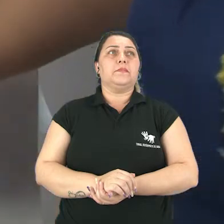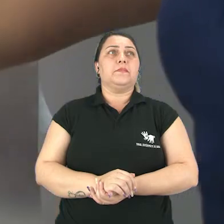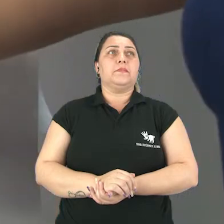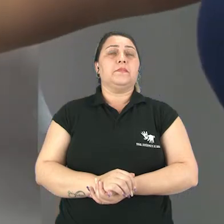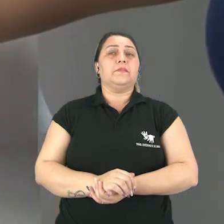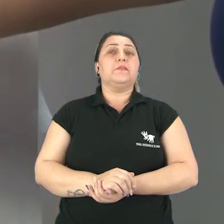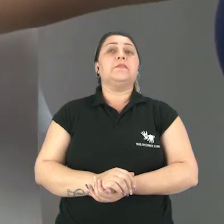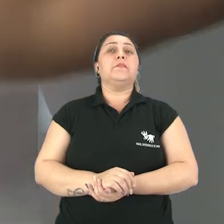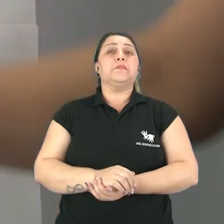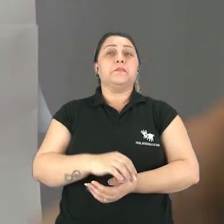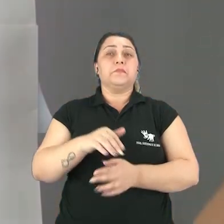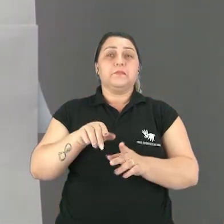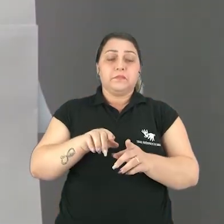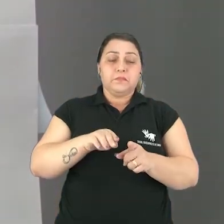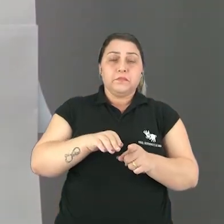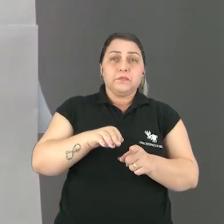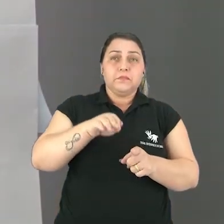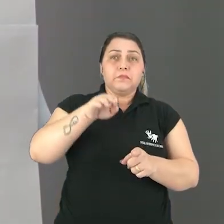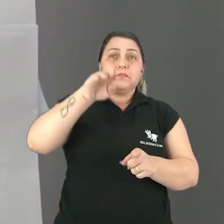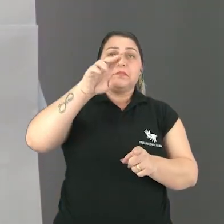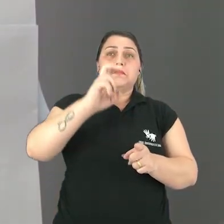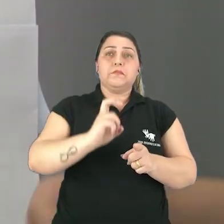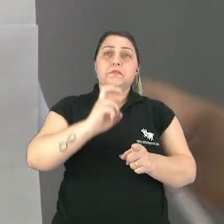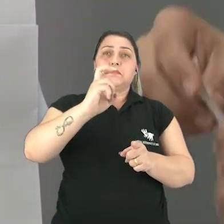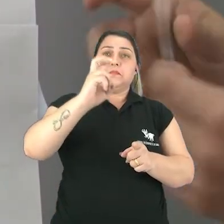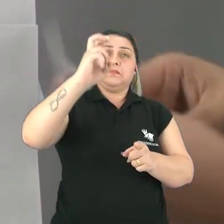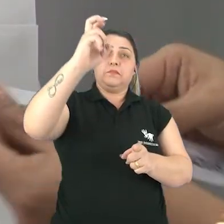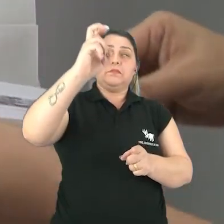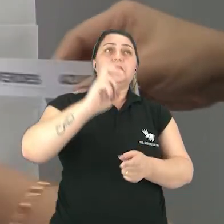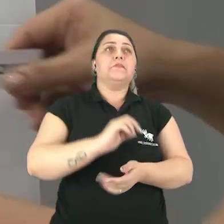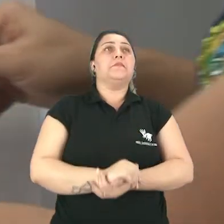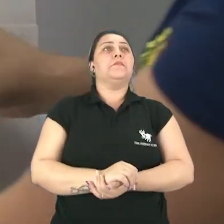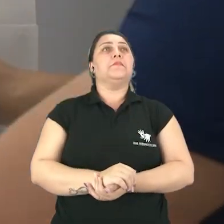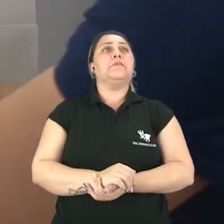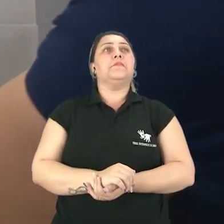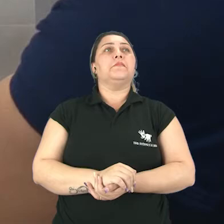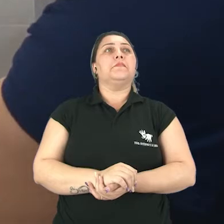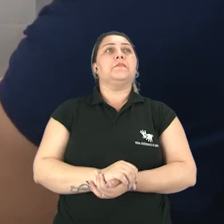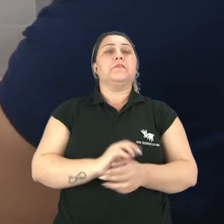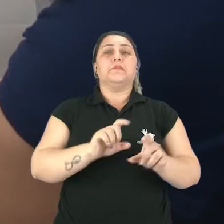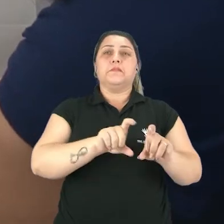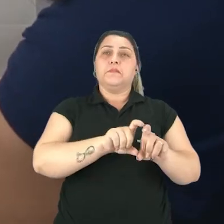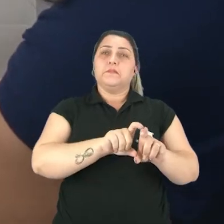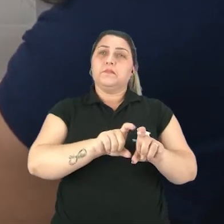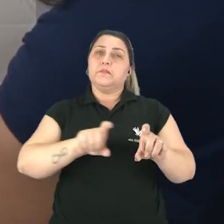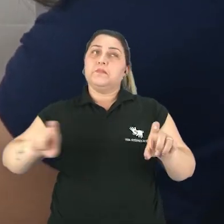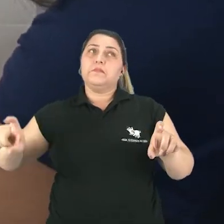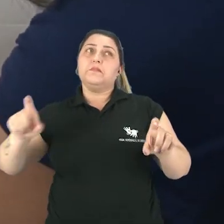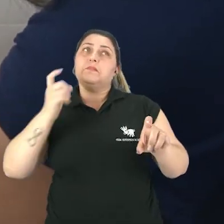se observarmos, está aumentando de 5 em 5. E aqui na